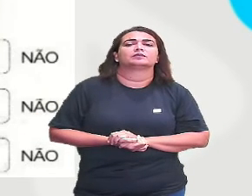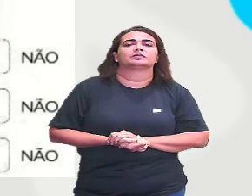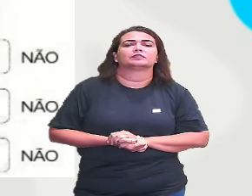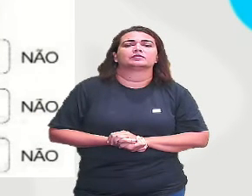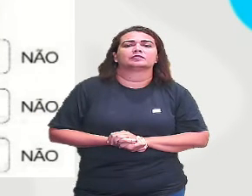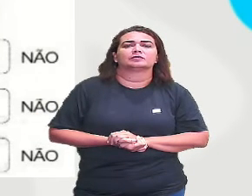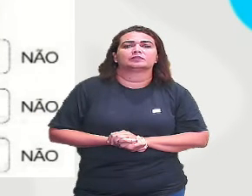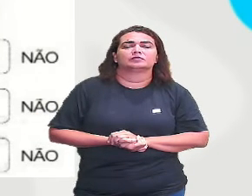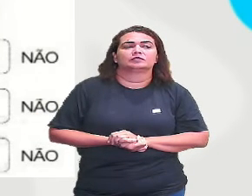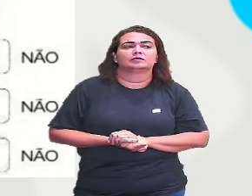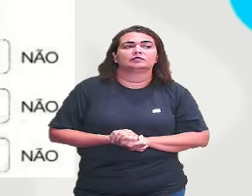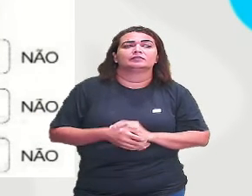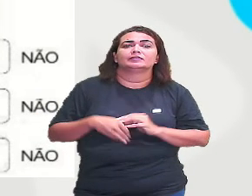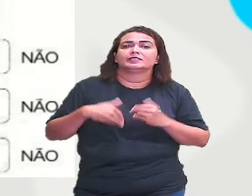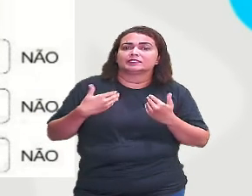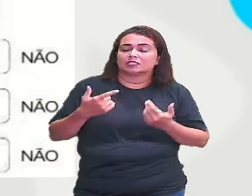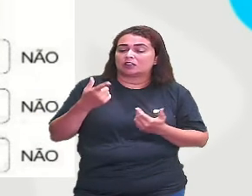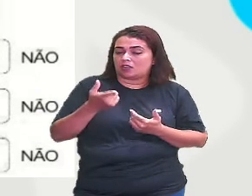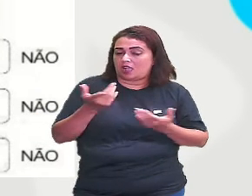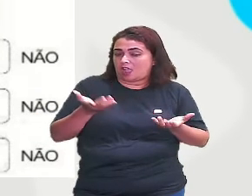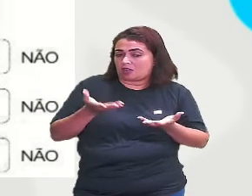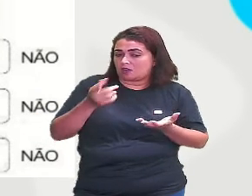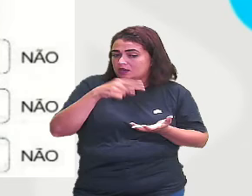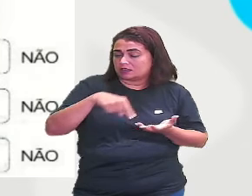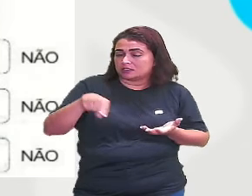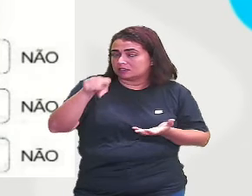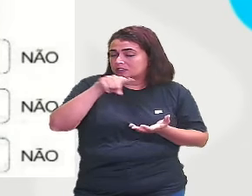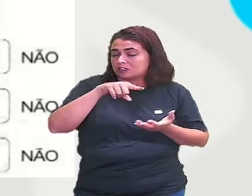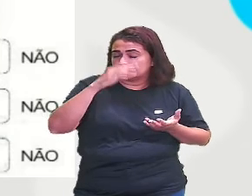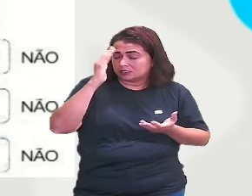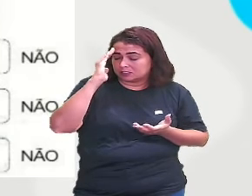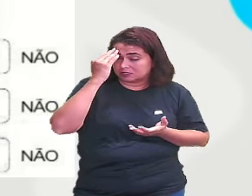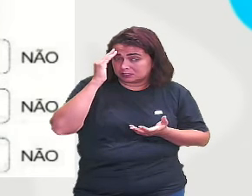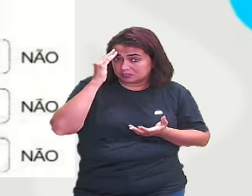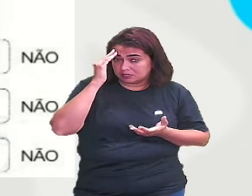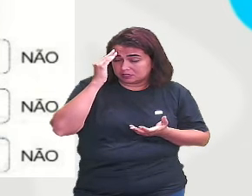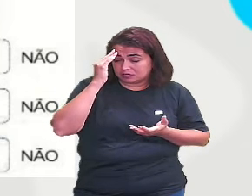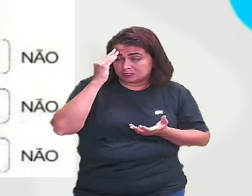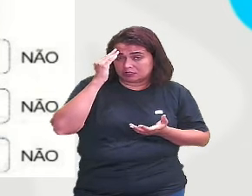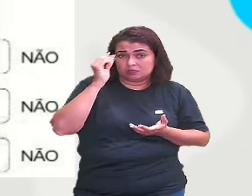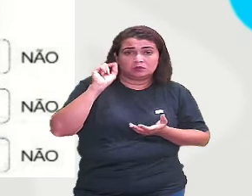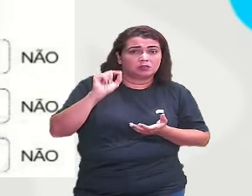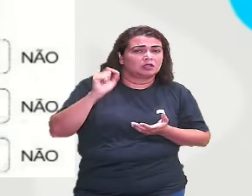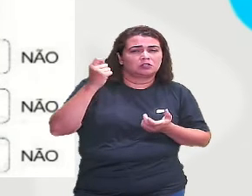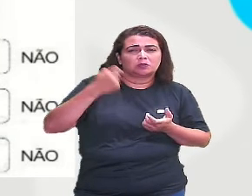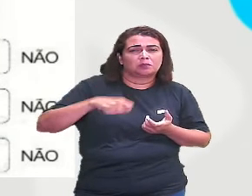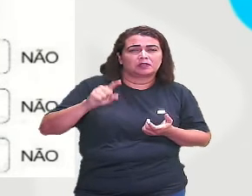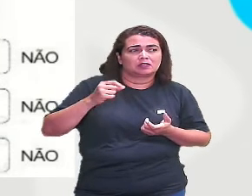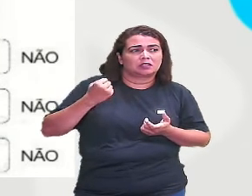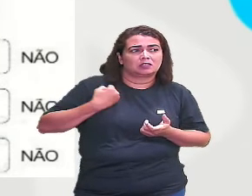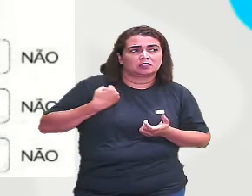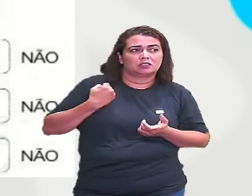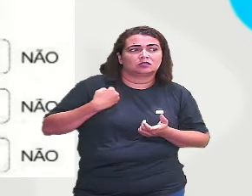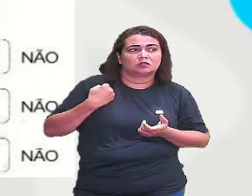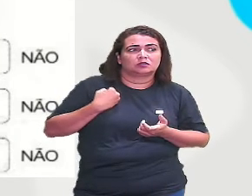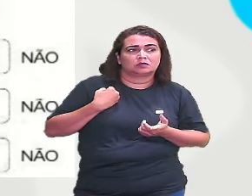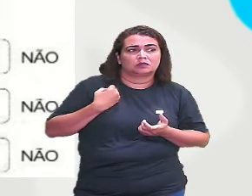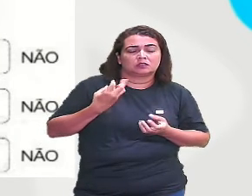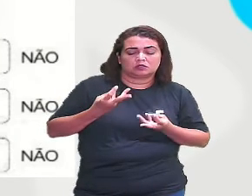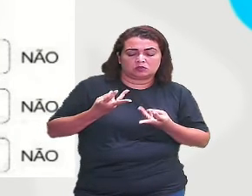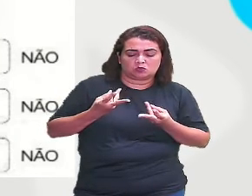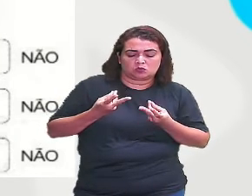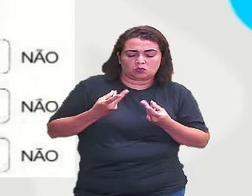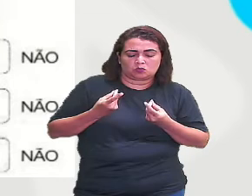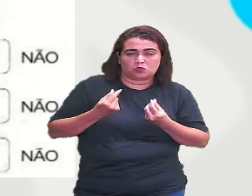certo? Então, ó, nessa atividade a gente consegue perceber que a gente não precisa de números para saber de